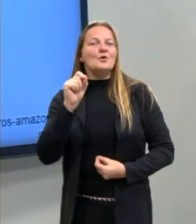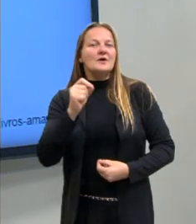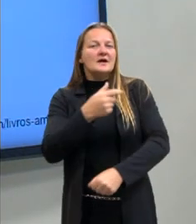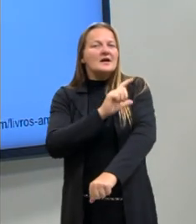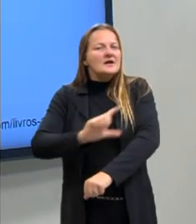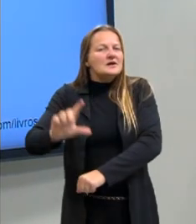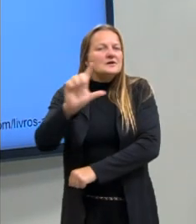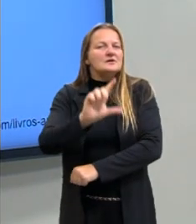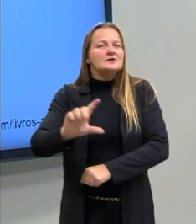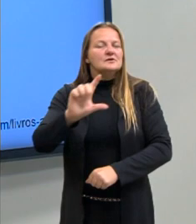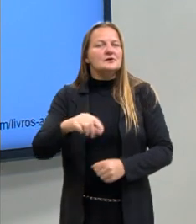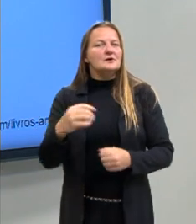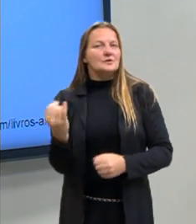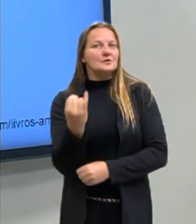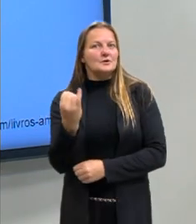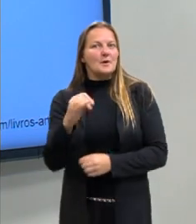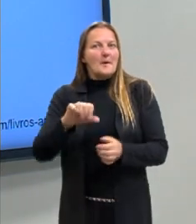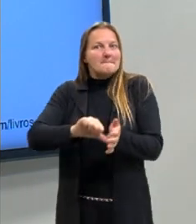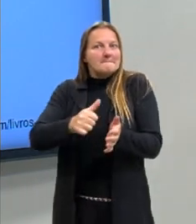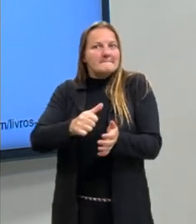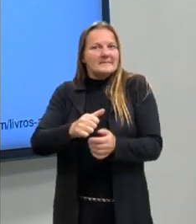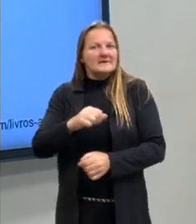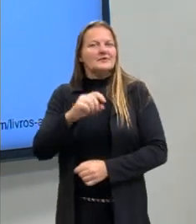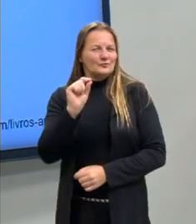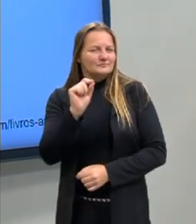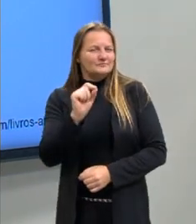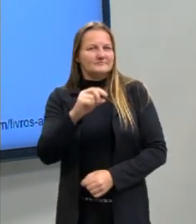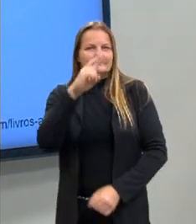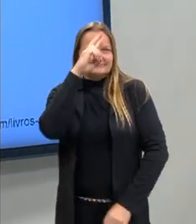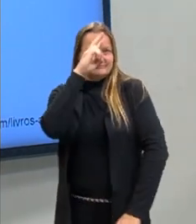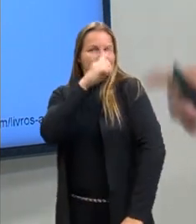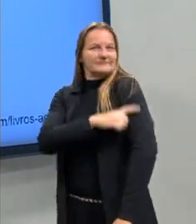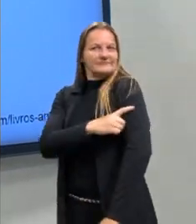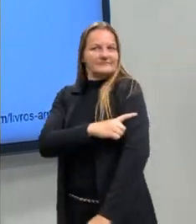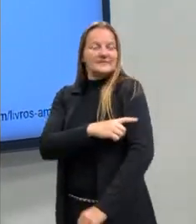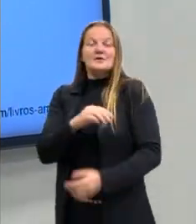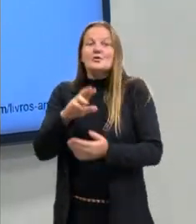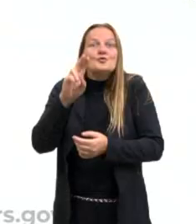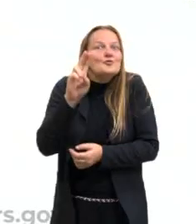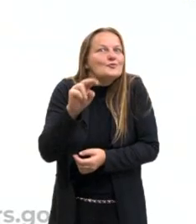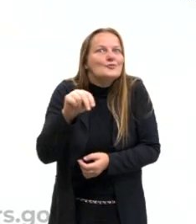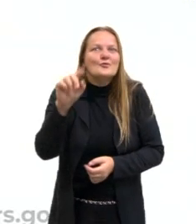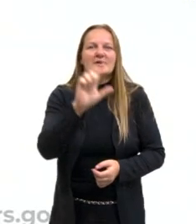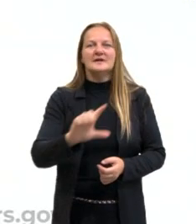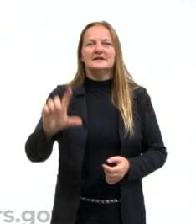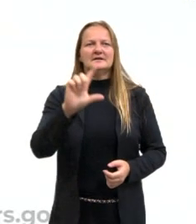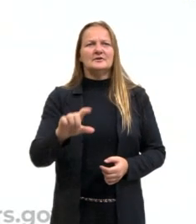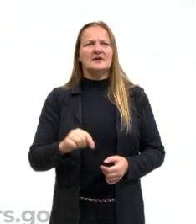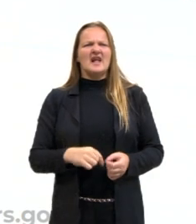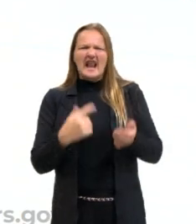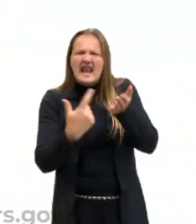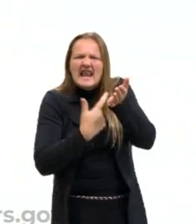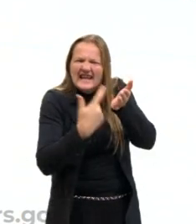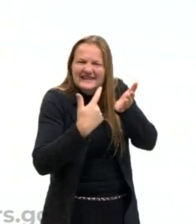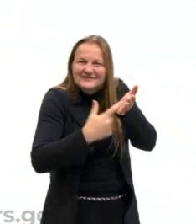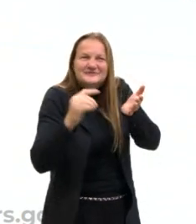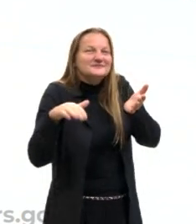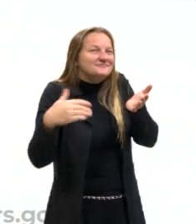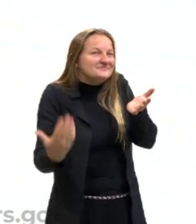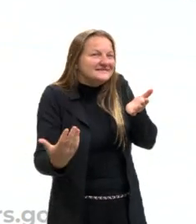literatura gente principalmente no primeiro ano quando ele e não tiveram essa disciplina Então muitos me dizem é livros